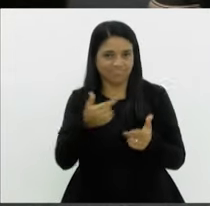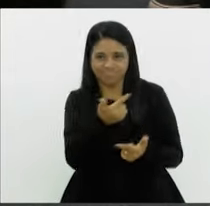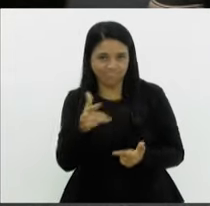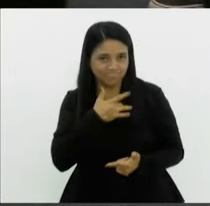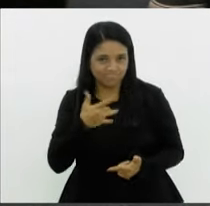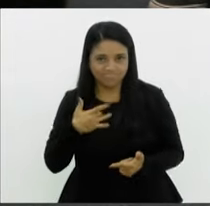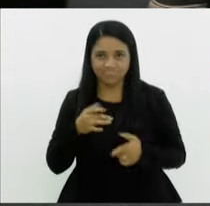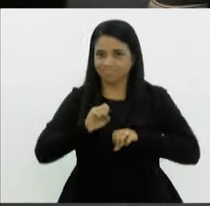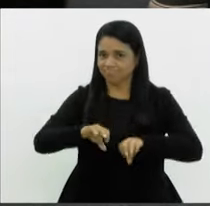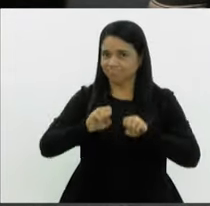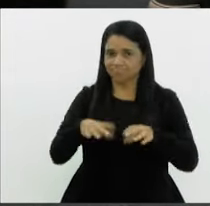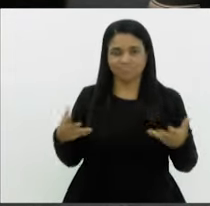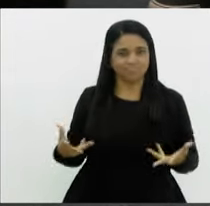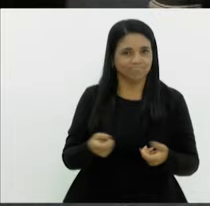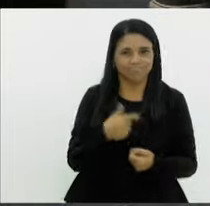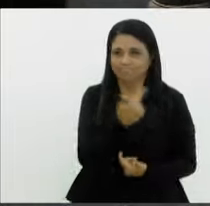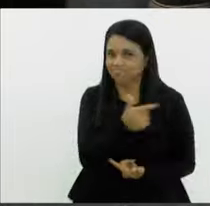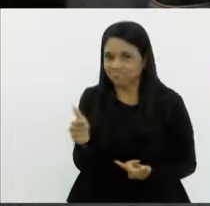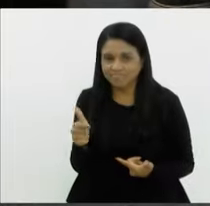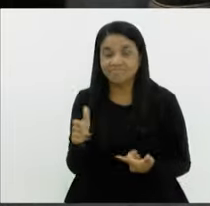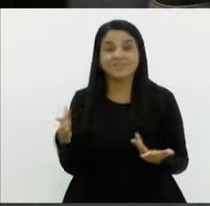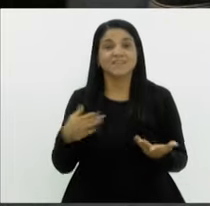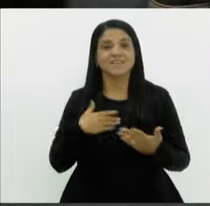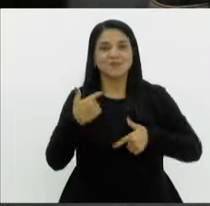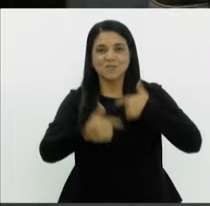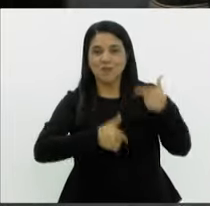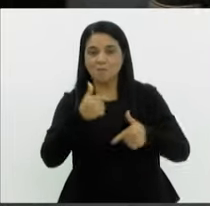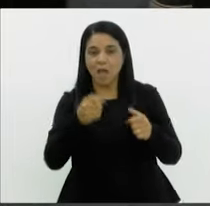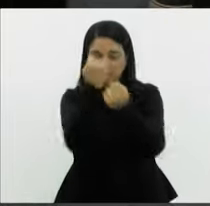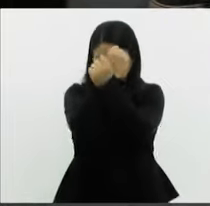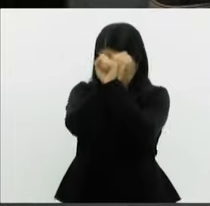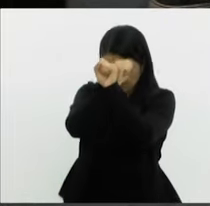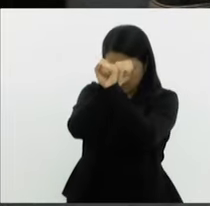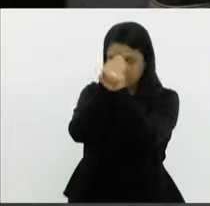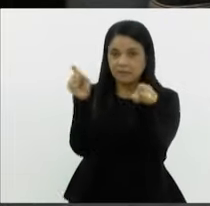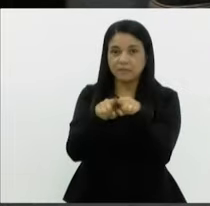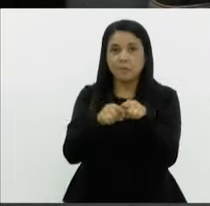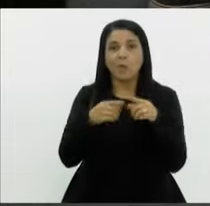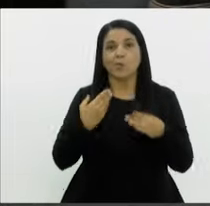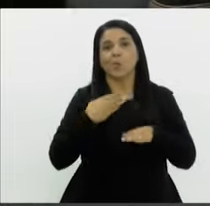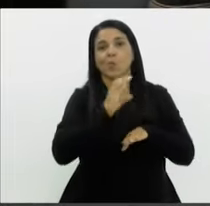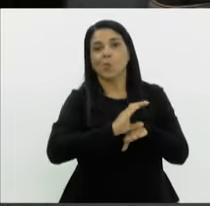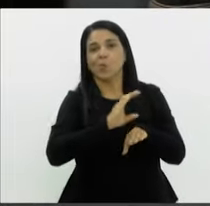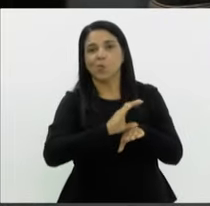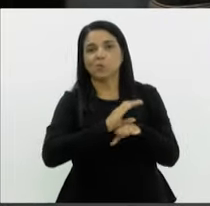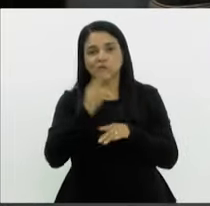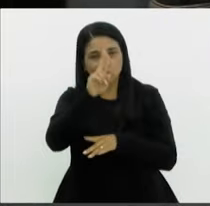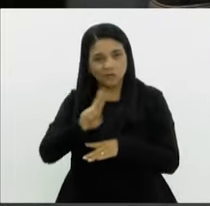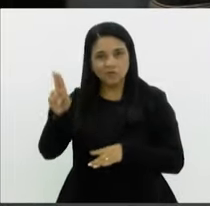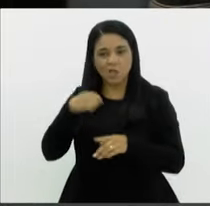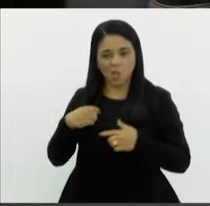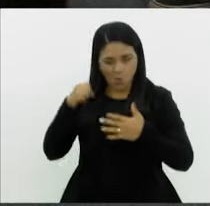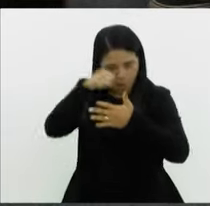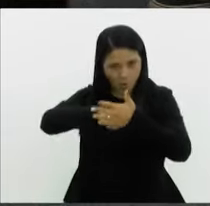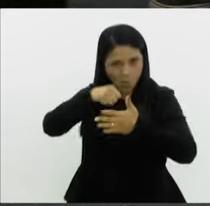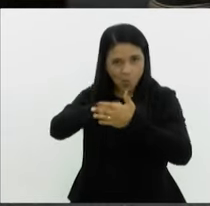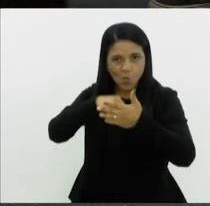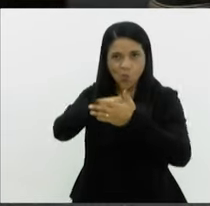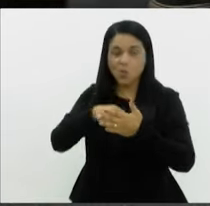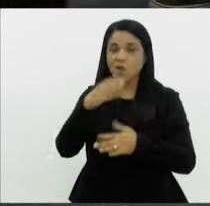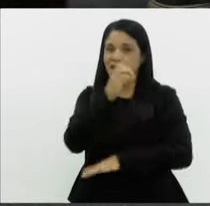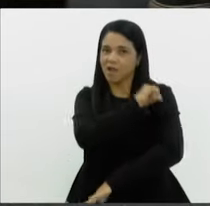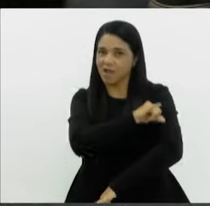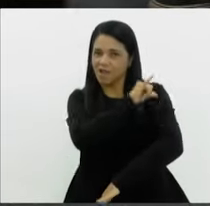à educação de qualidade, entre o trabalho escravo e o curso na universidade. Sou guerreira, sou